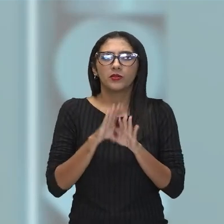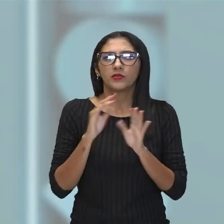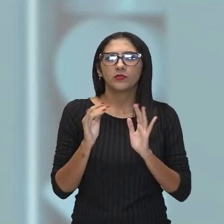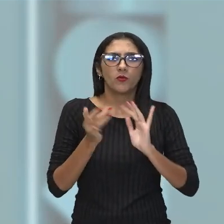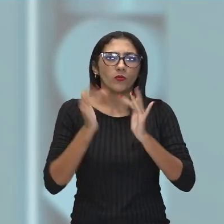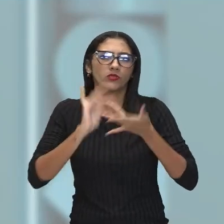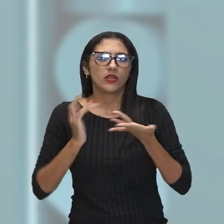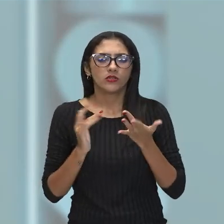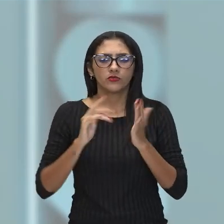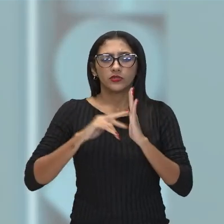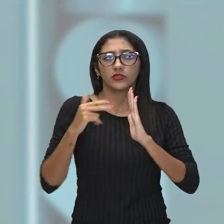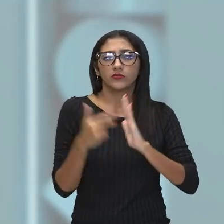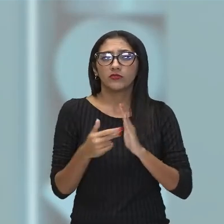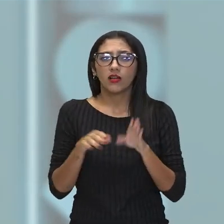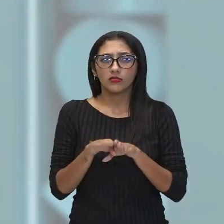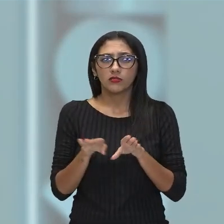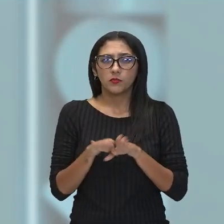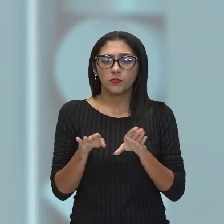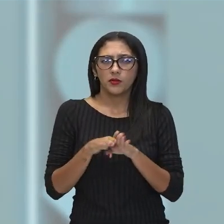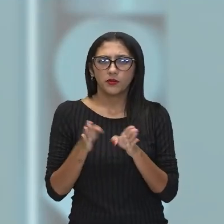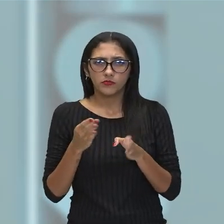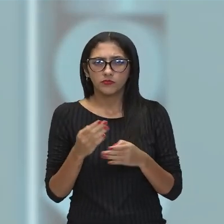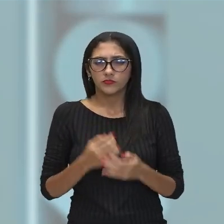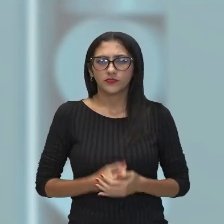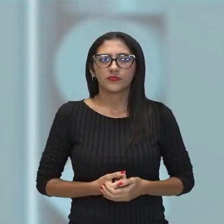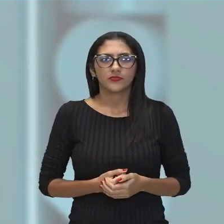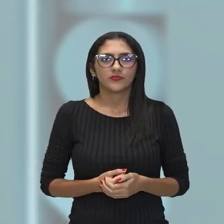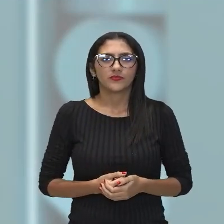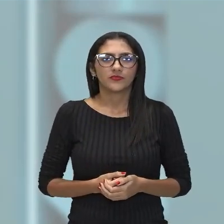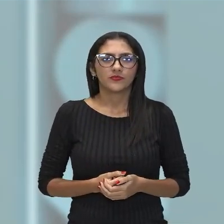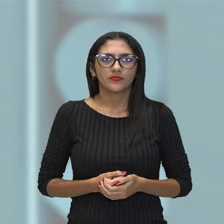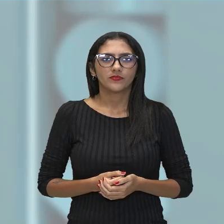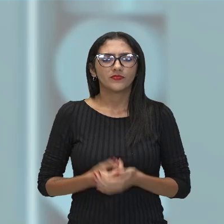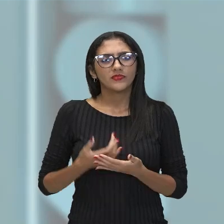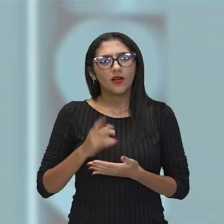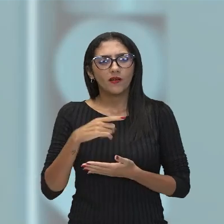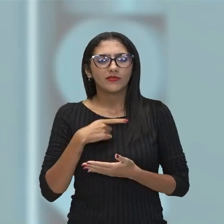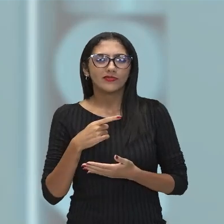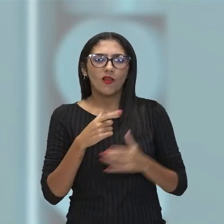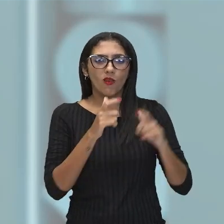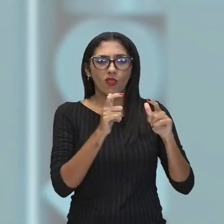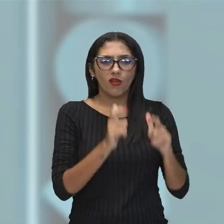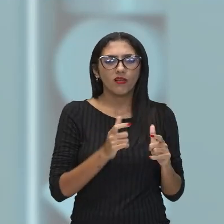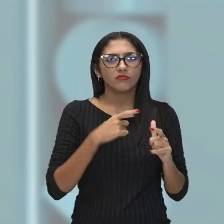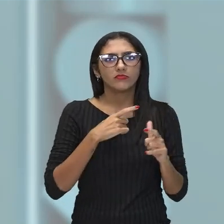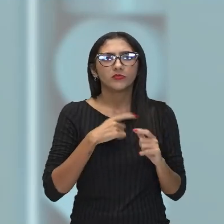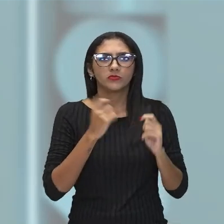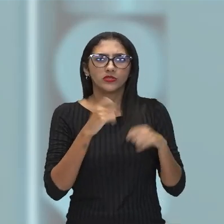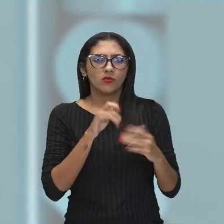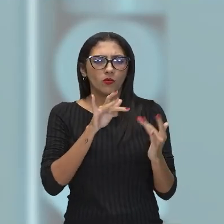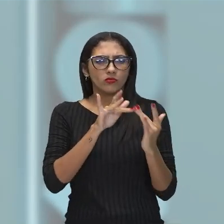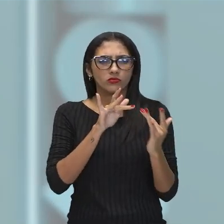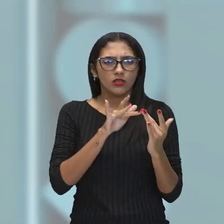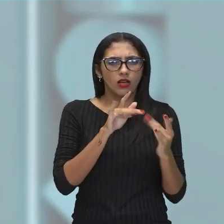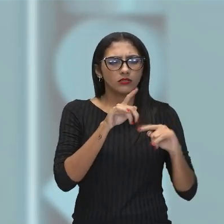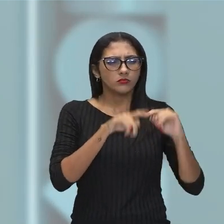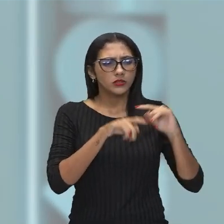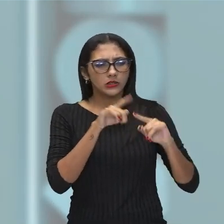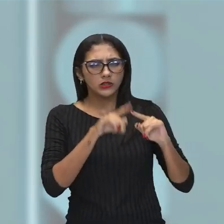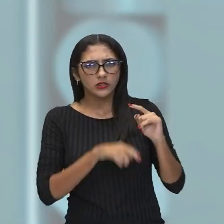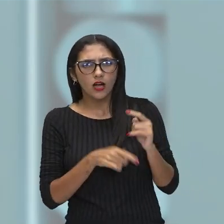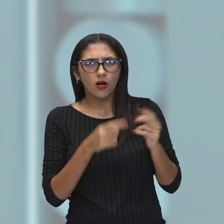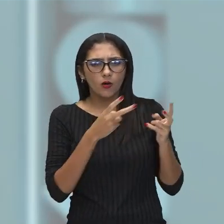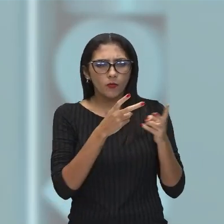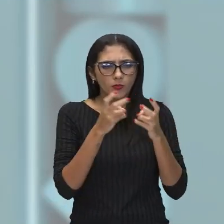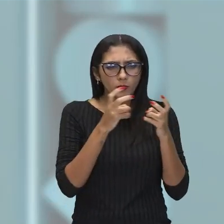com o próprio poema. Então, naquele local em que a pessoa poderia manipular o cubo e encontrar a palavra